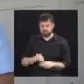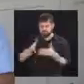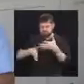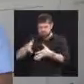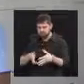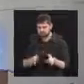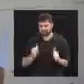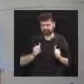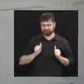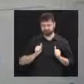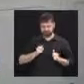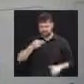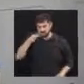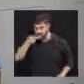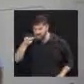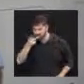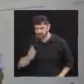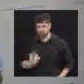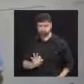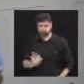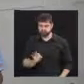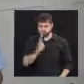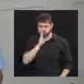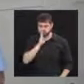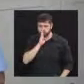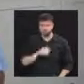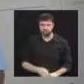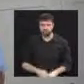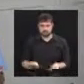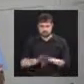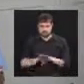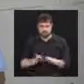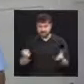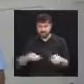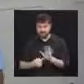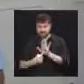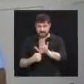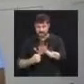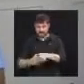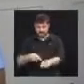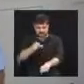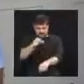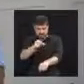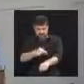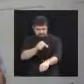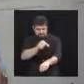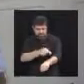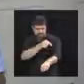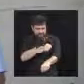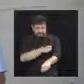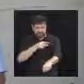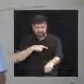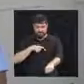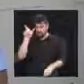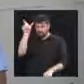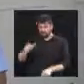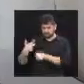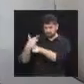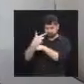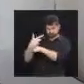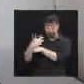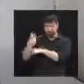aí. Bom, e o doutor ainda vai mostrar aqui a técnica da acupuntura. E nós vamos usar um dos nossos cinegrafistas, né,